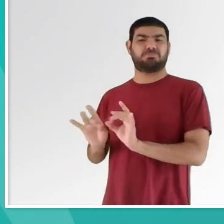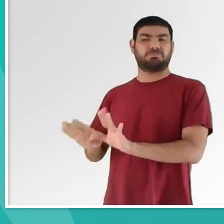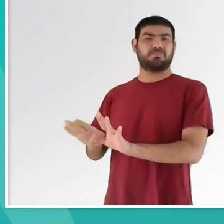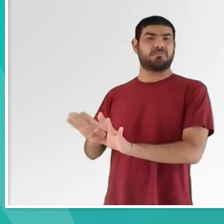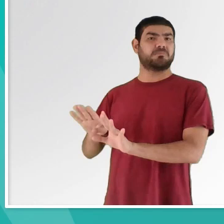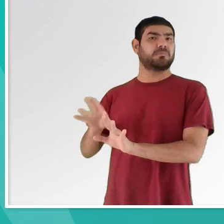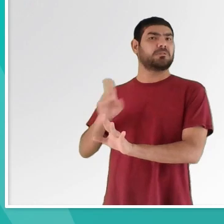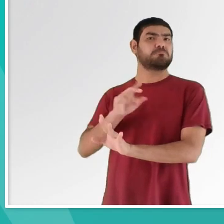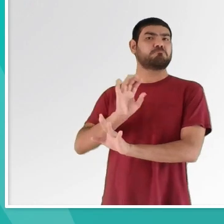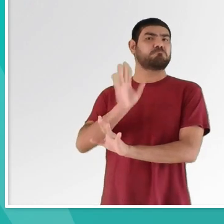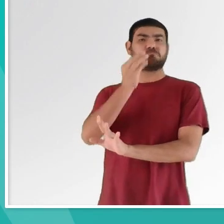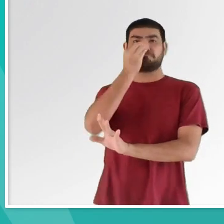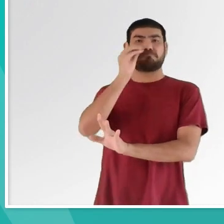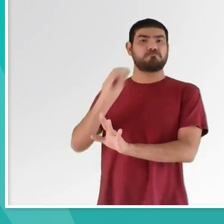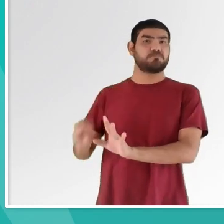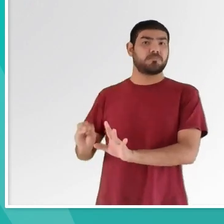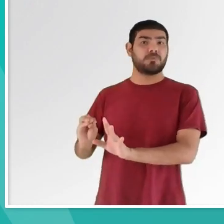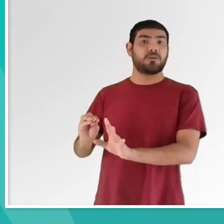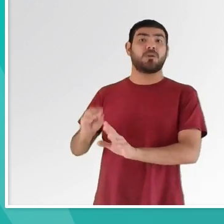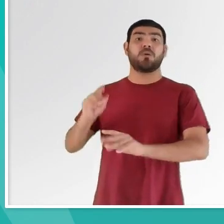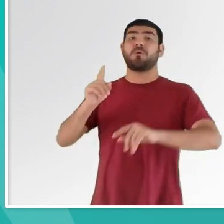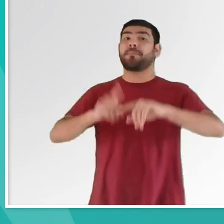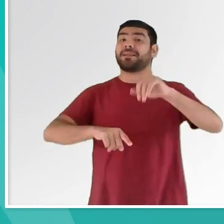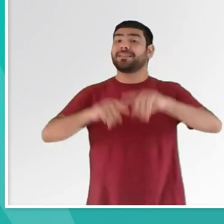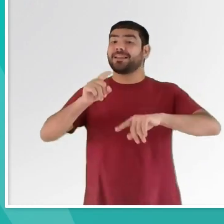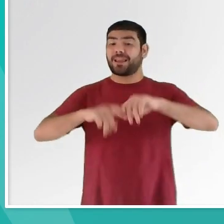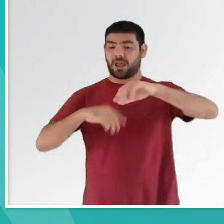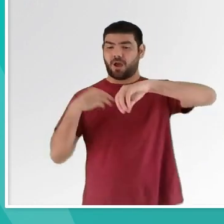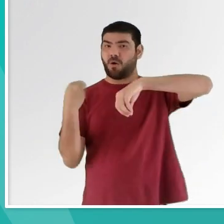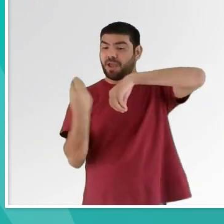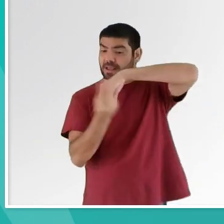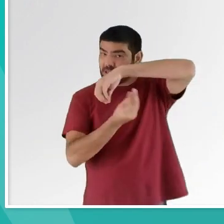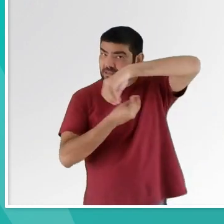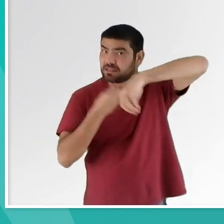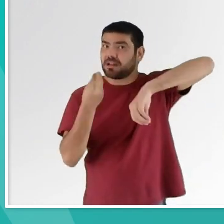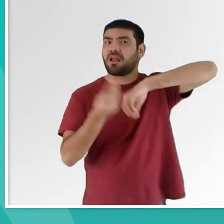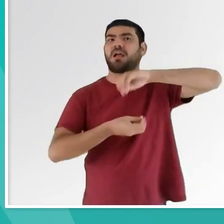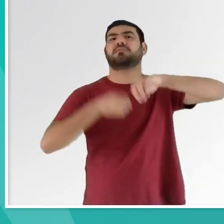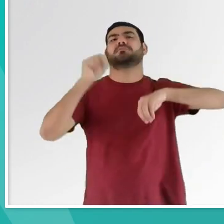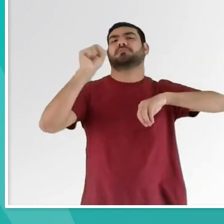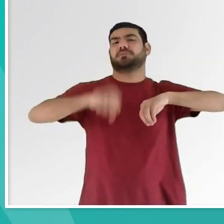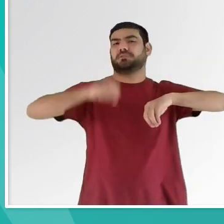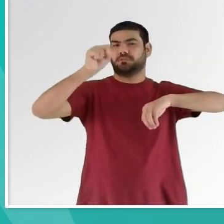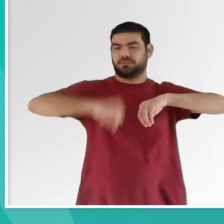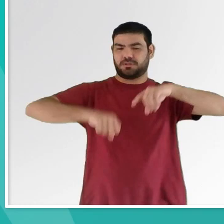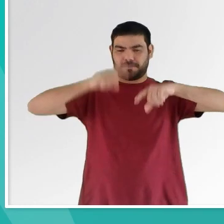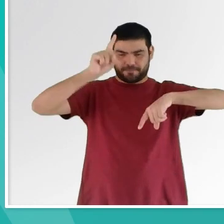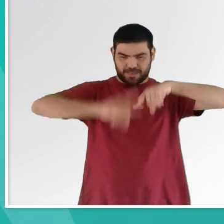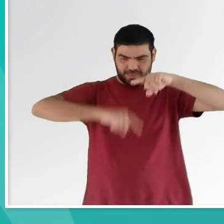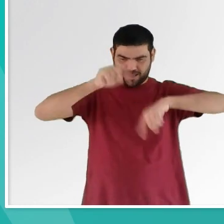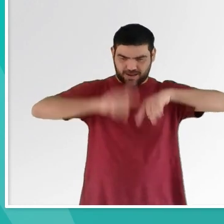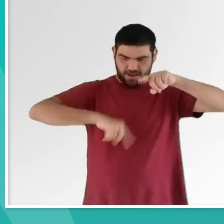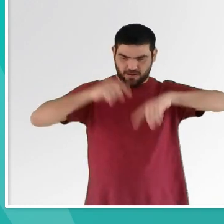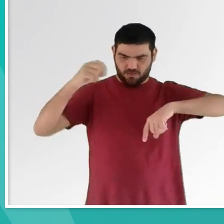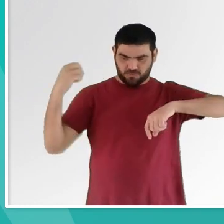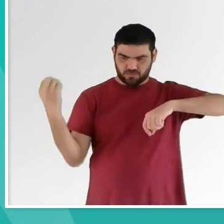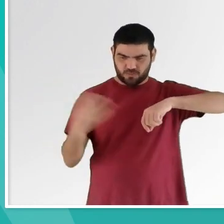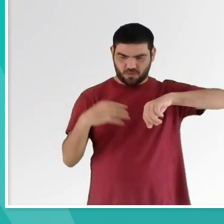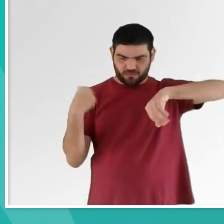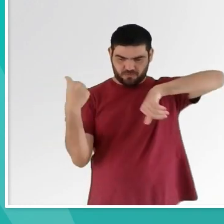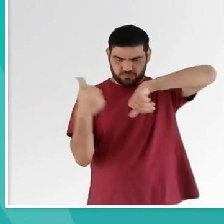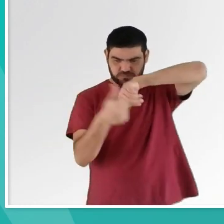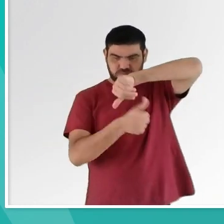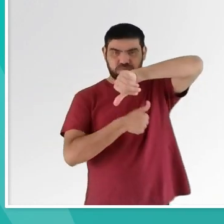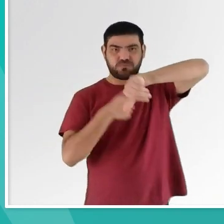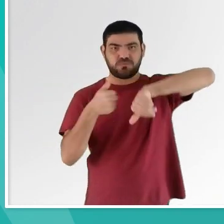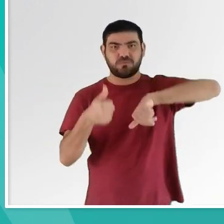reaproveitado. O material reciclado, sim. O lixo, ele vai se transformar, vai até